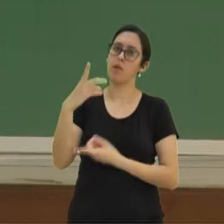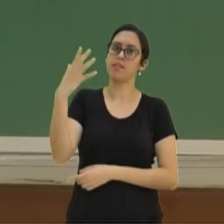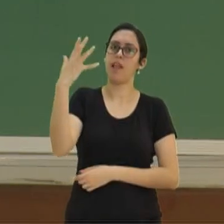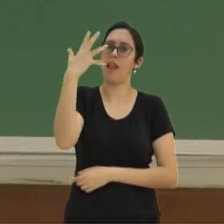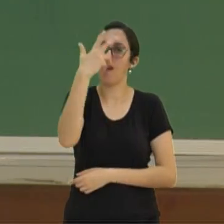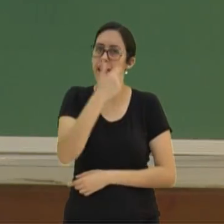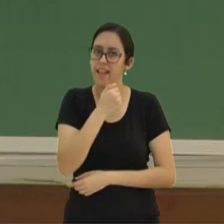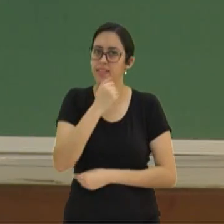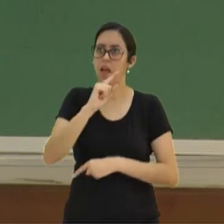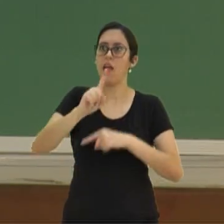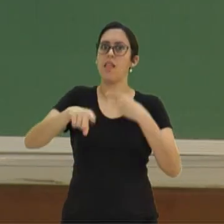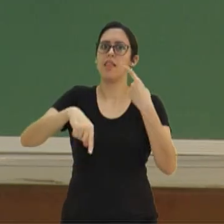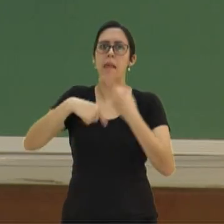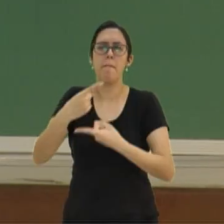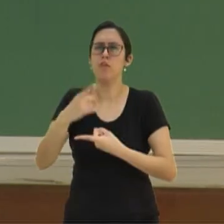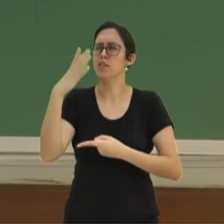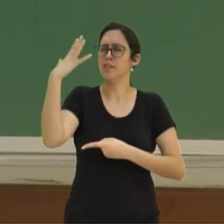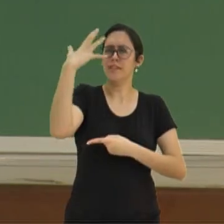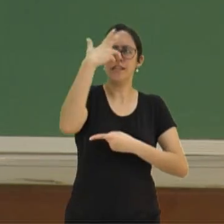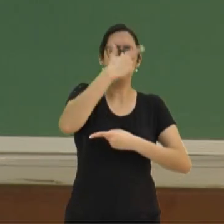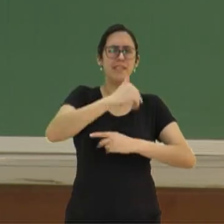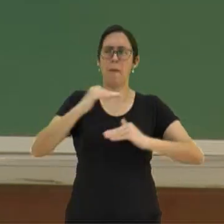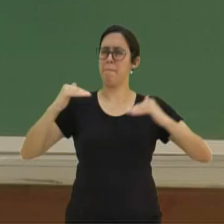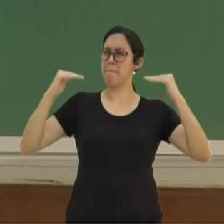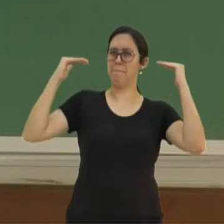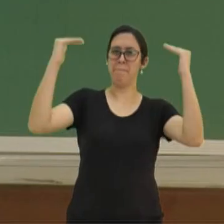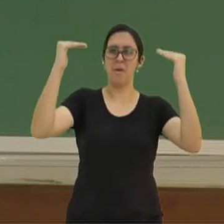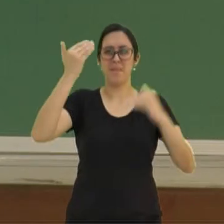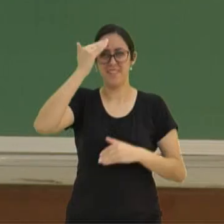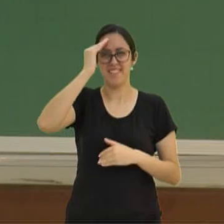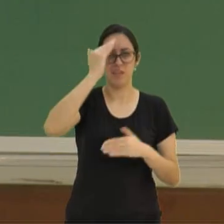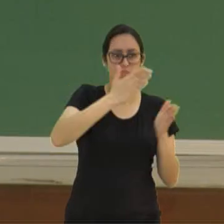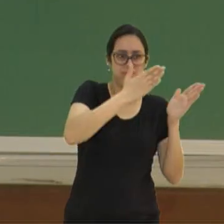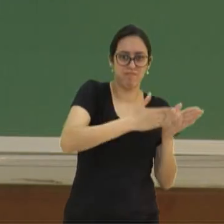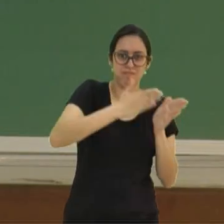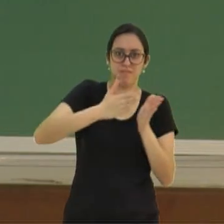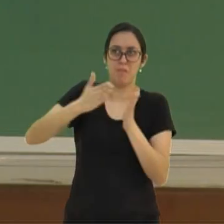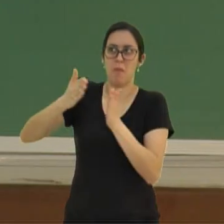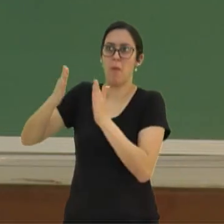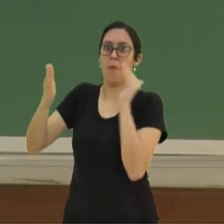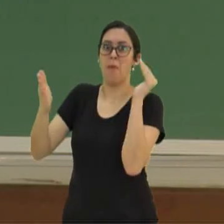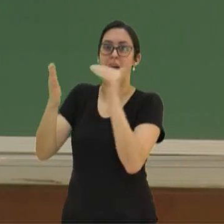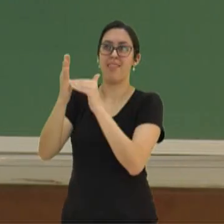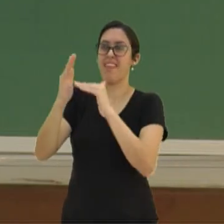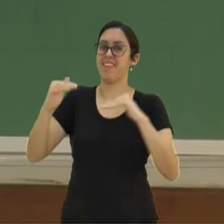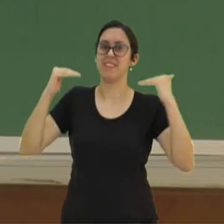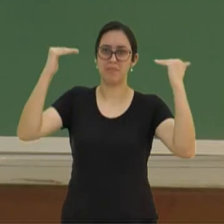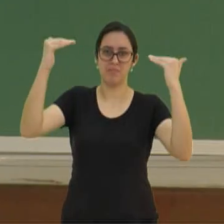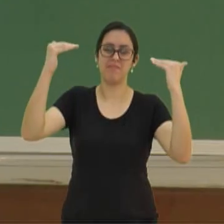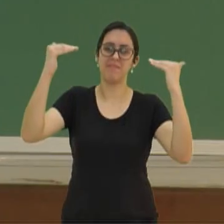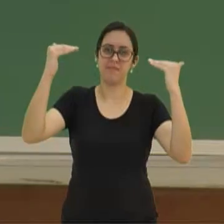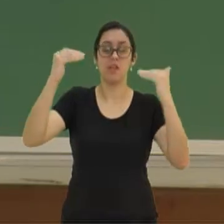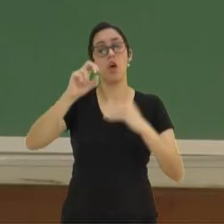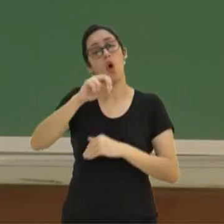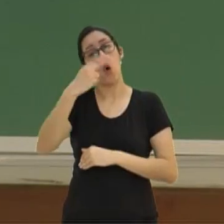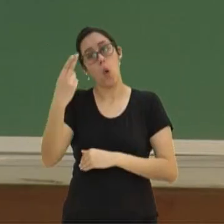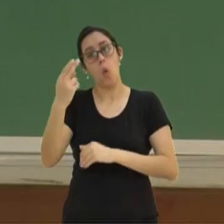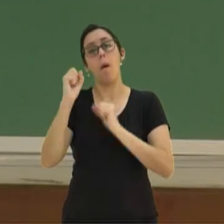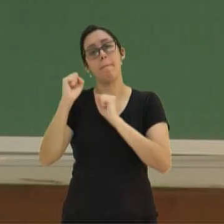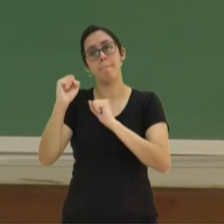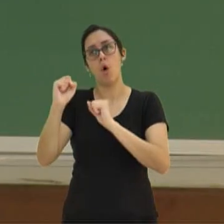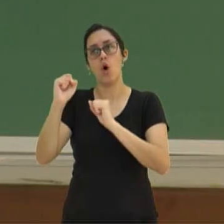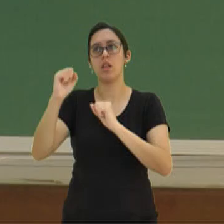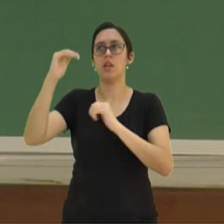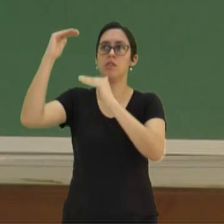dizer, aumenta, né? Vai crescendo. Também pode acontecer, às vezes, o contrário na gradação, tá bom? Começa do muito